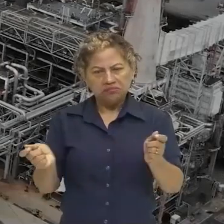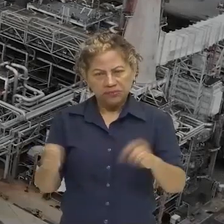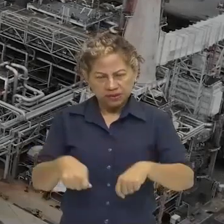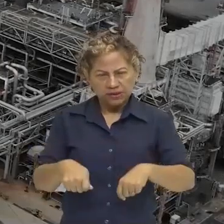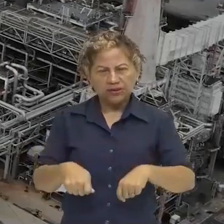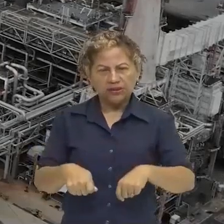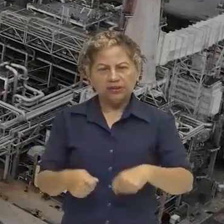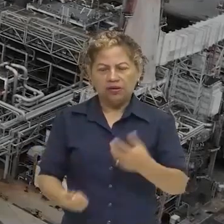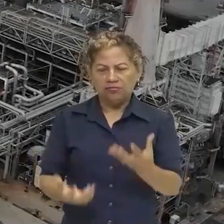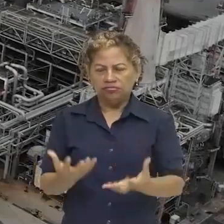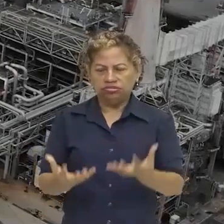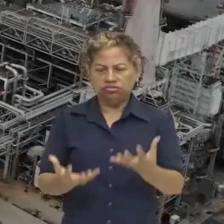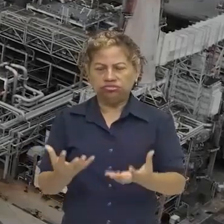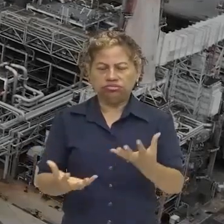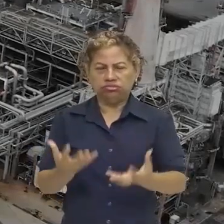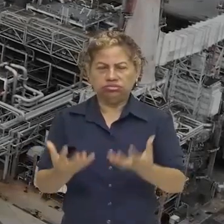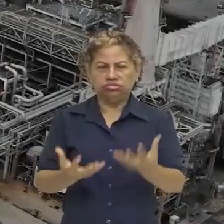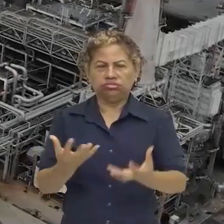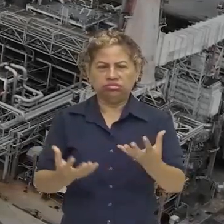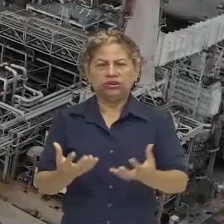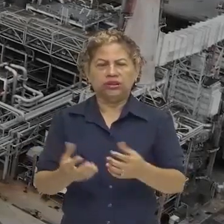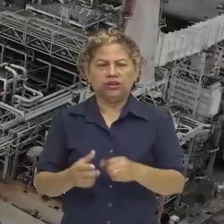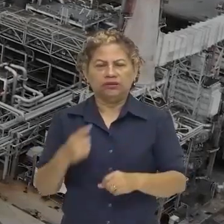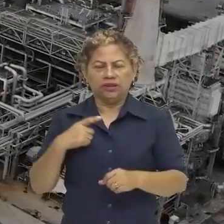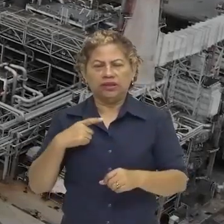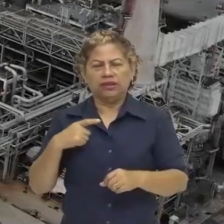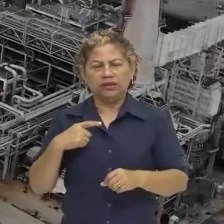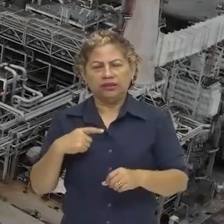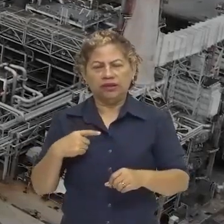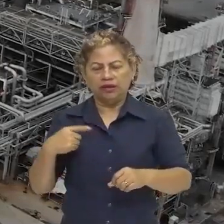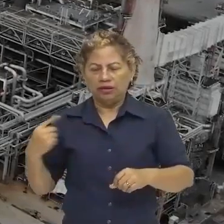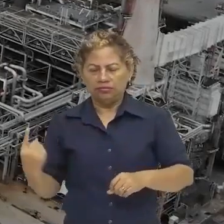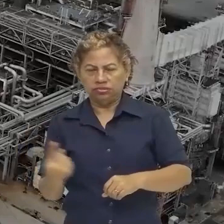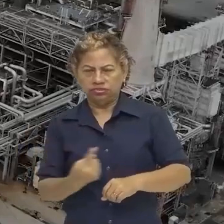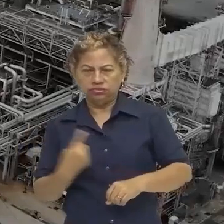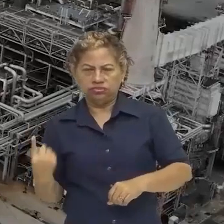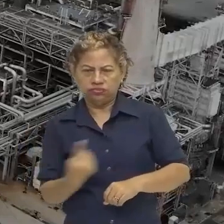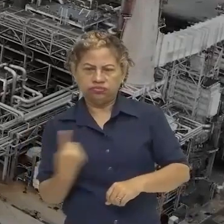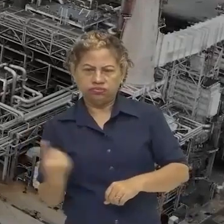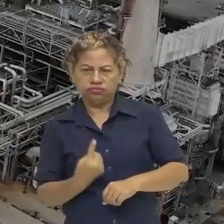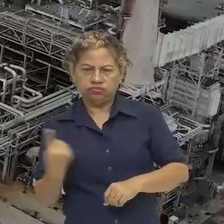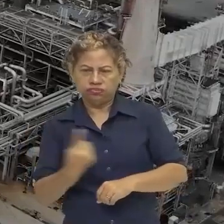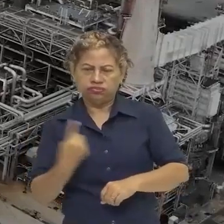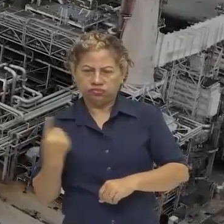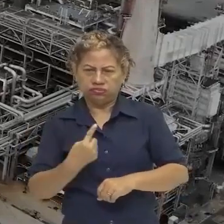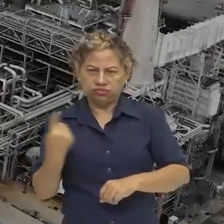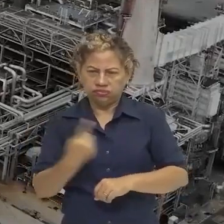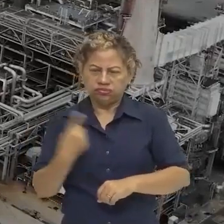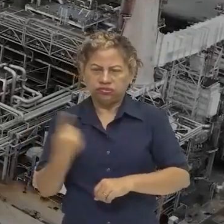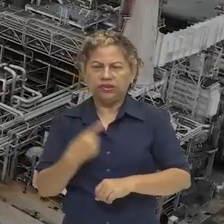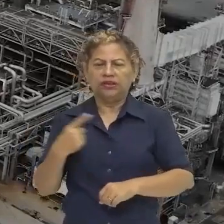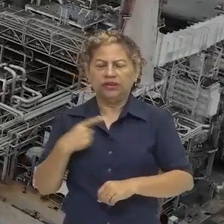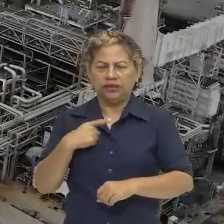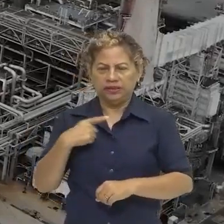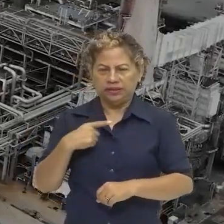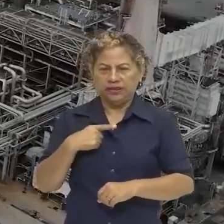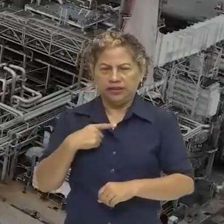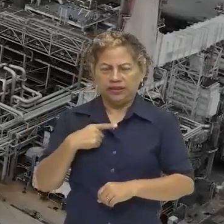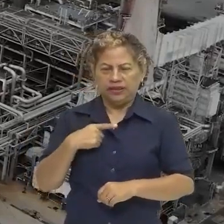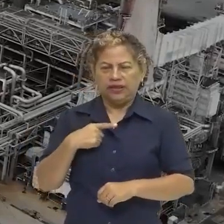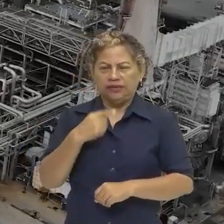alta pressão, faz girar uma turbina e essa rotação é transmitida ao gerador